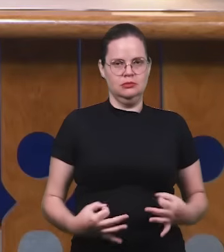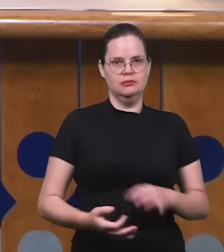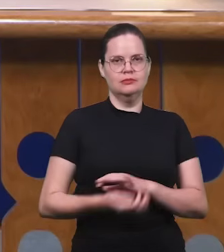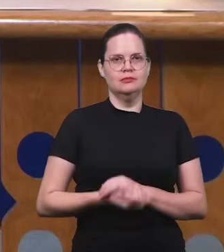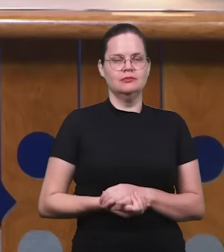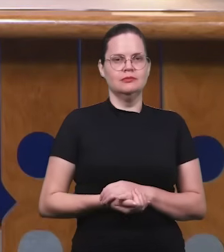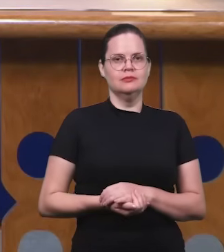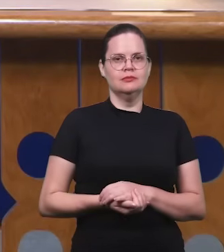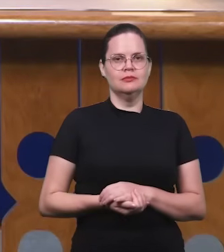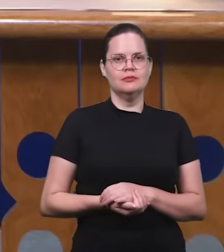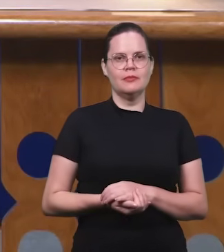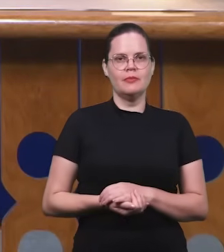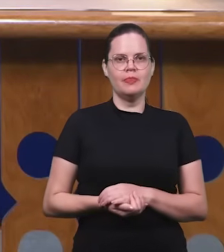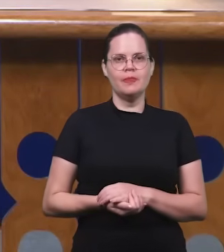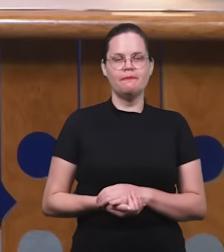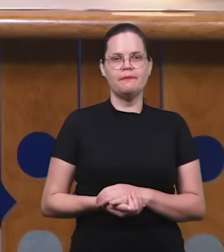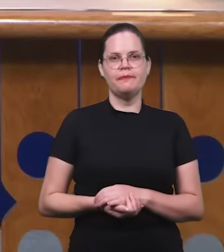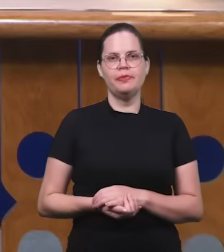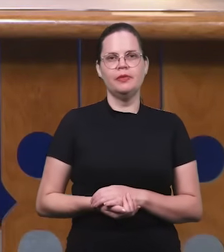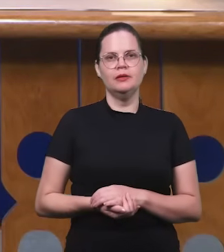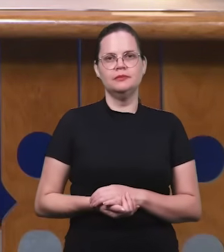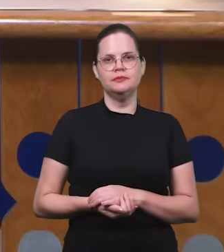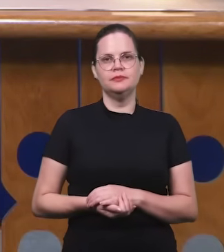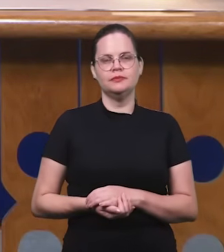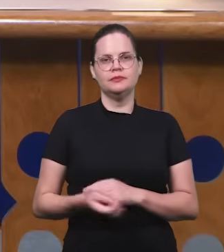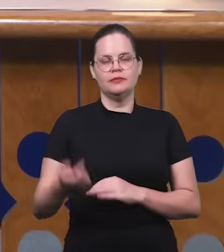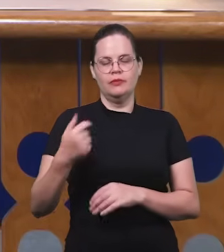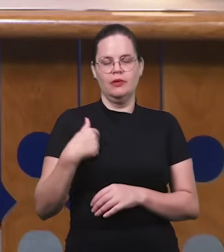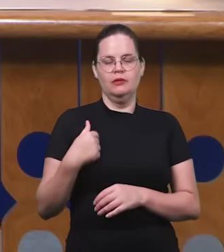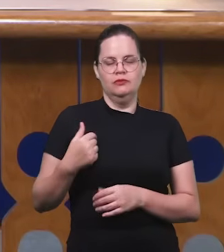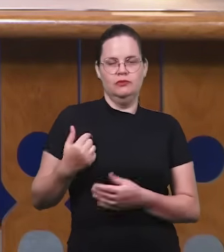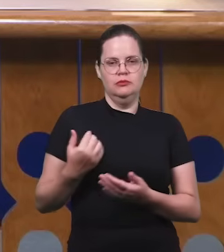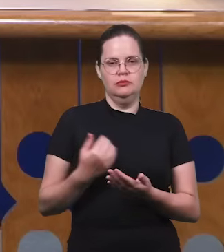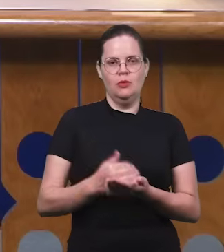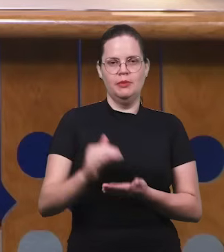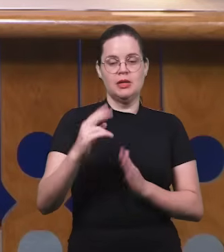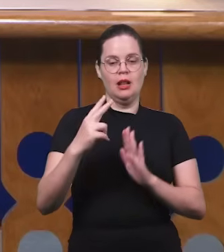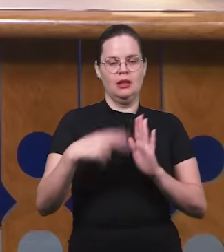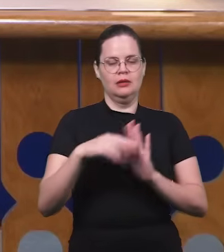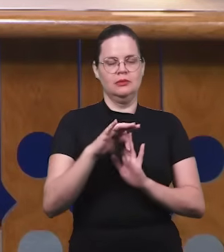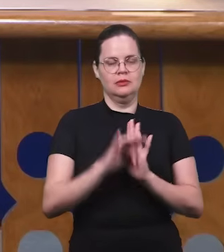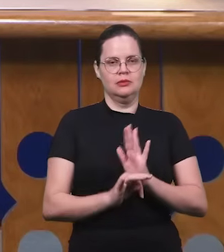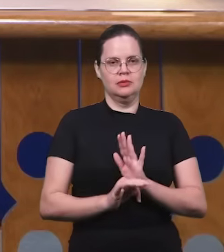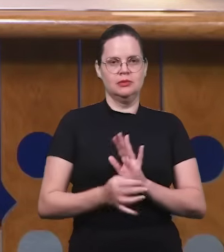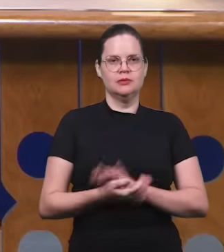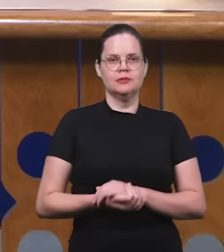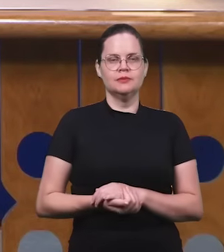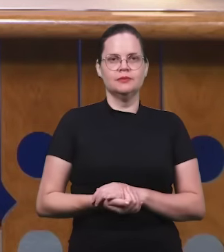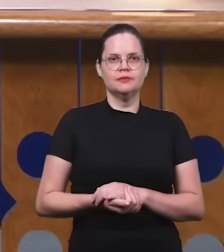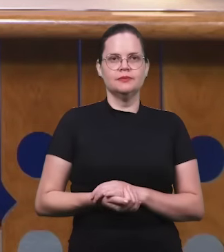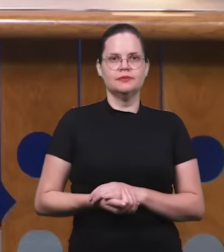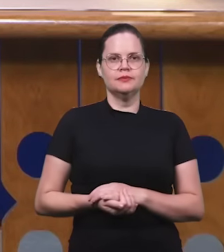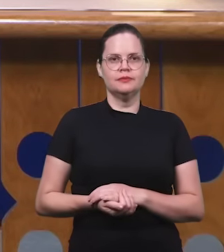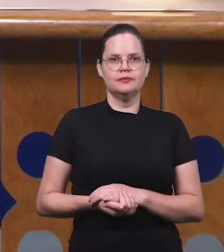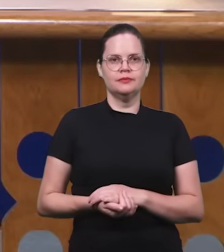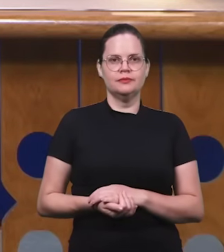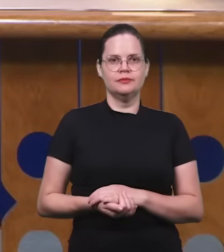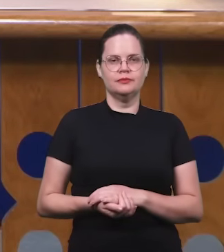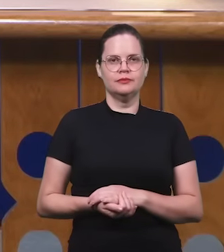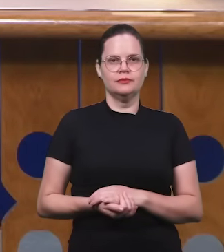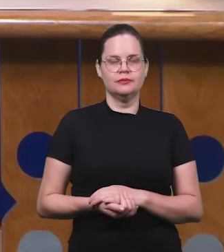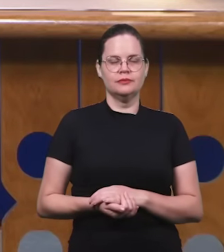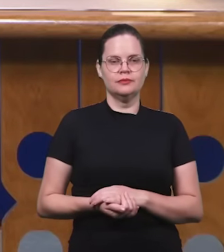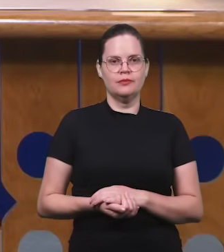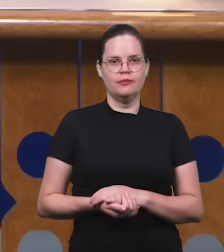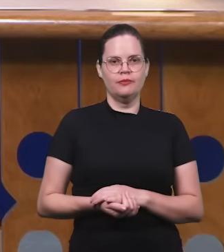Eu gostaria de começar lendo um texto da Palavra do Senhor, que está